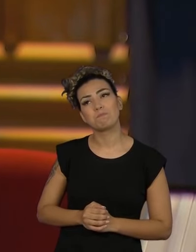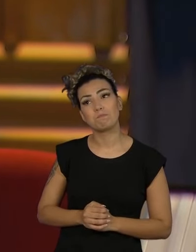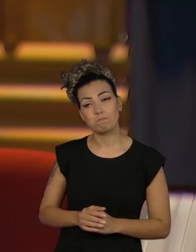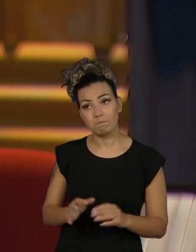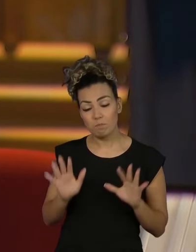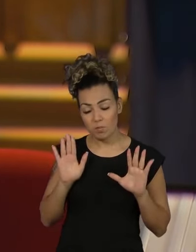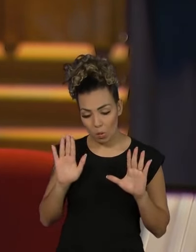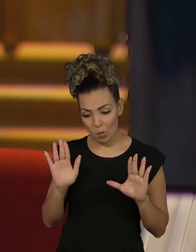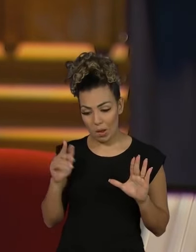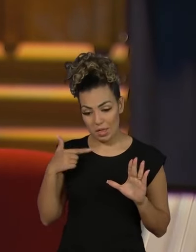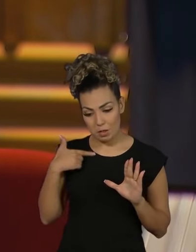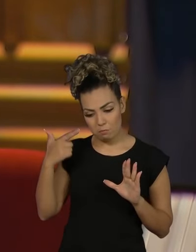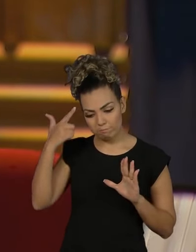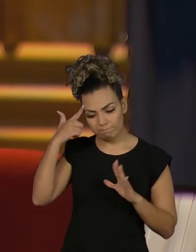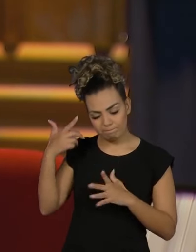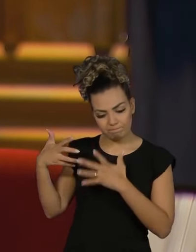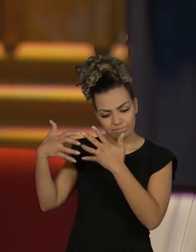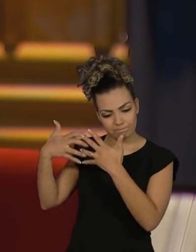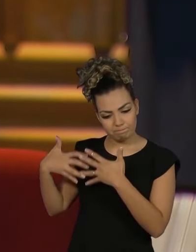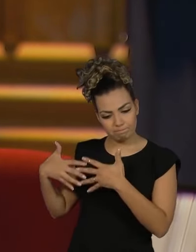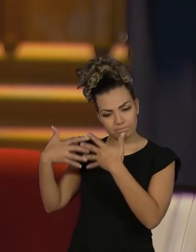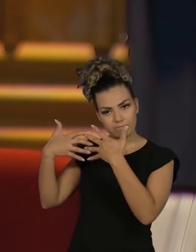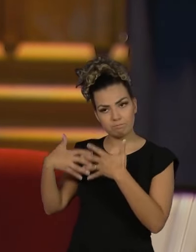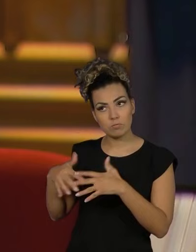eu penso que